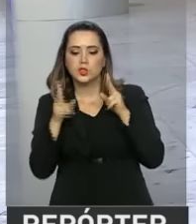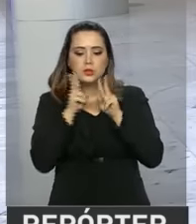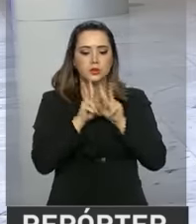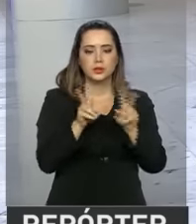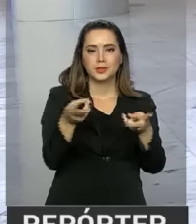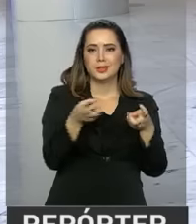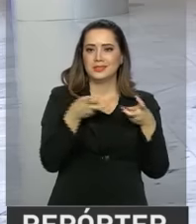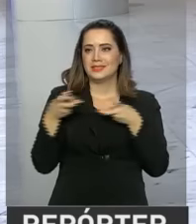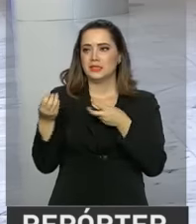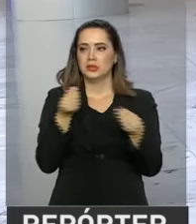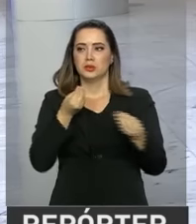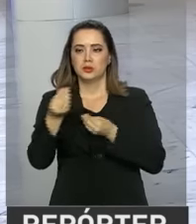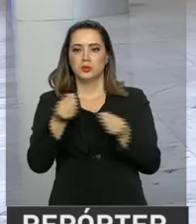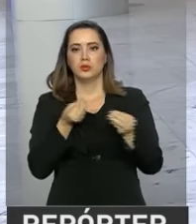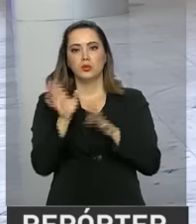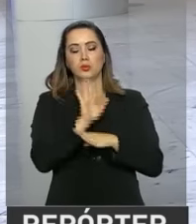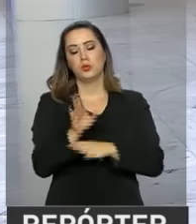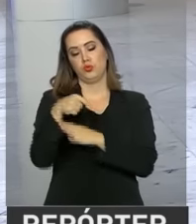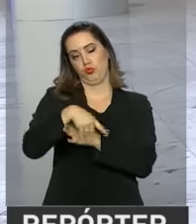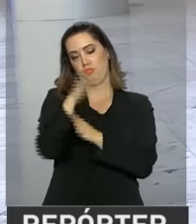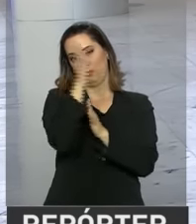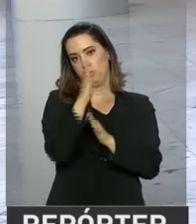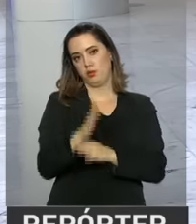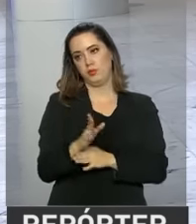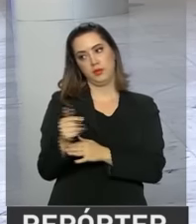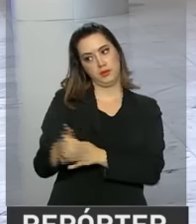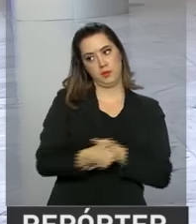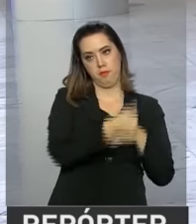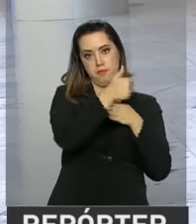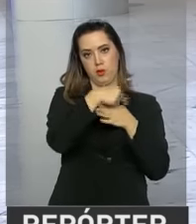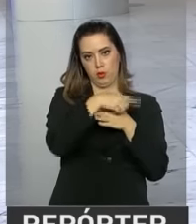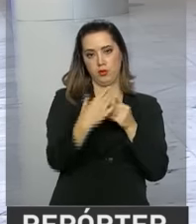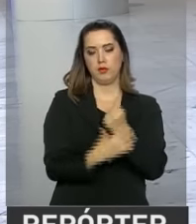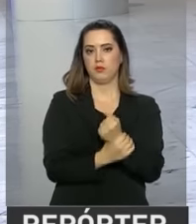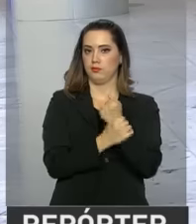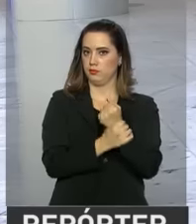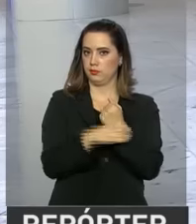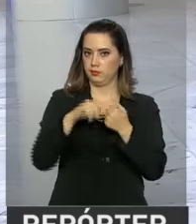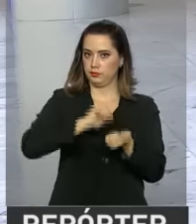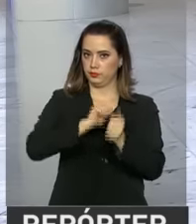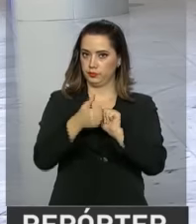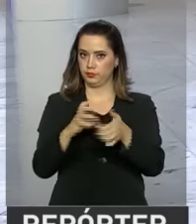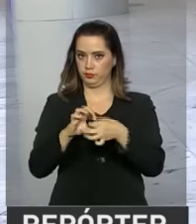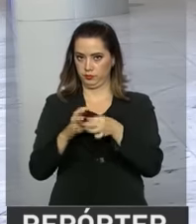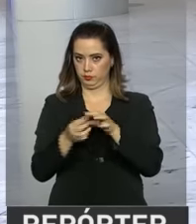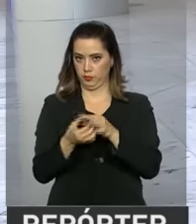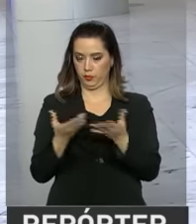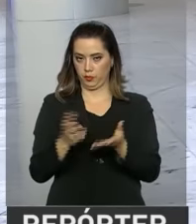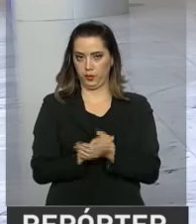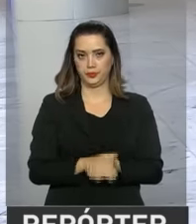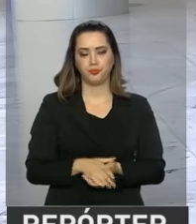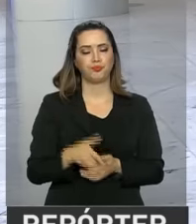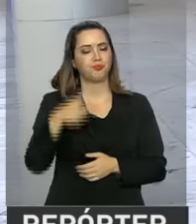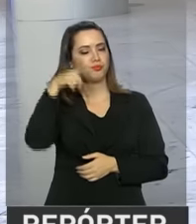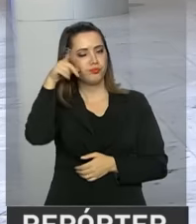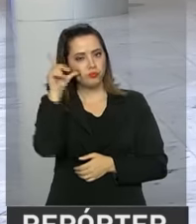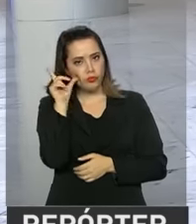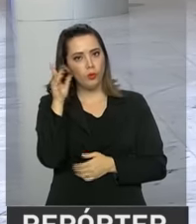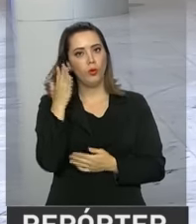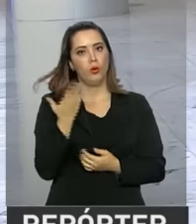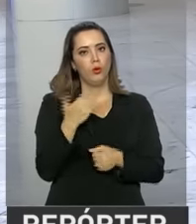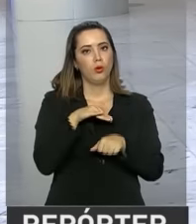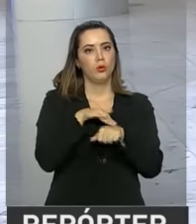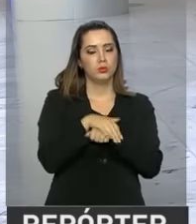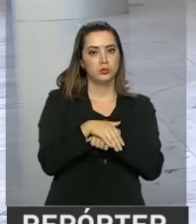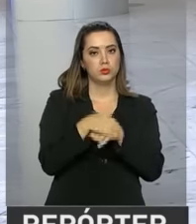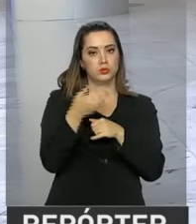entender de que maneira isso pode ajudar a melhorar a segurança aqui dos Jogos Olímpicos. E durante o dia de ontem, durante a noite de ontem, o presidente em exercício